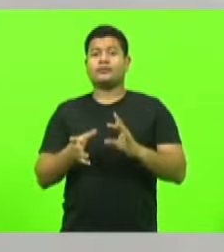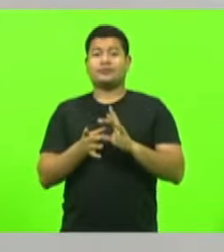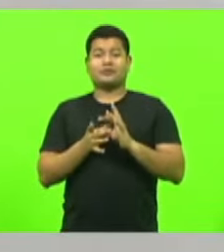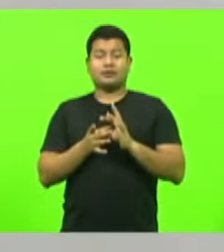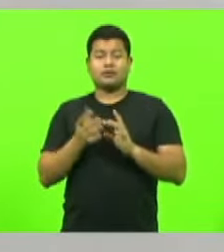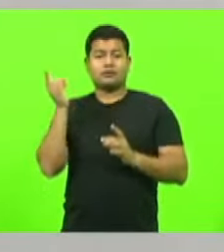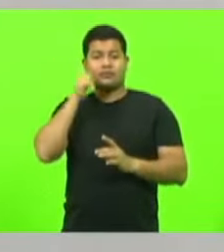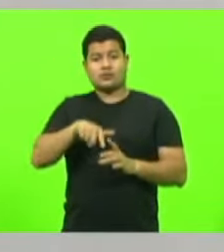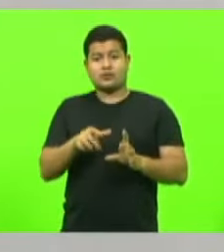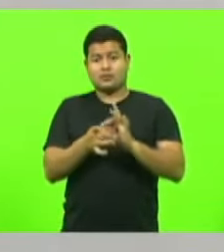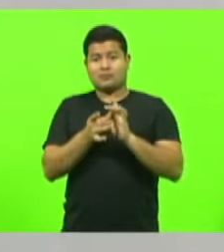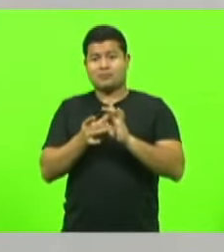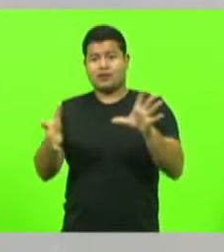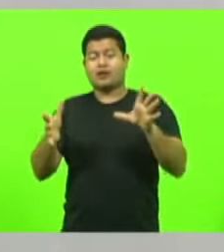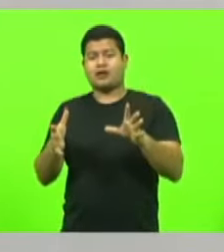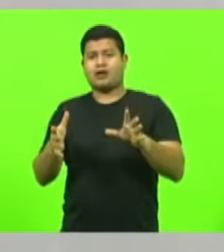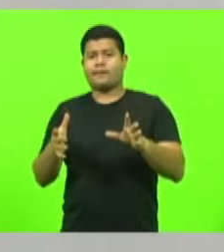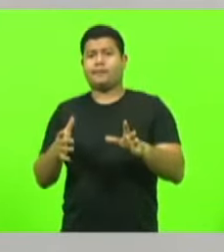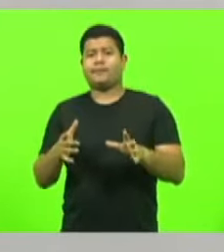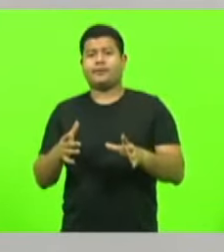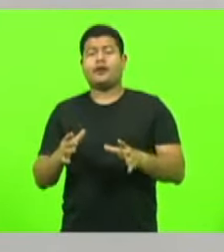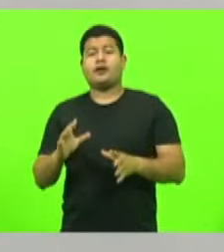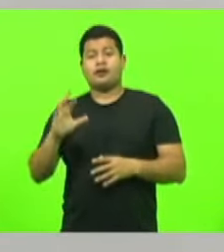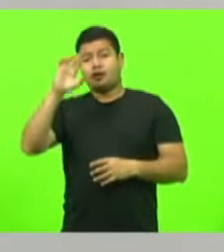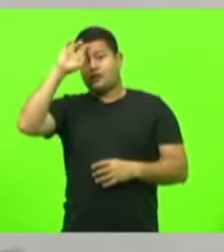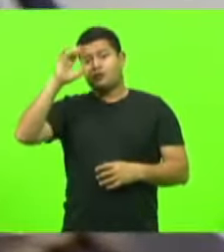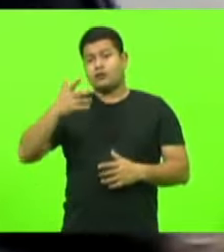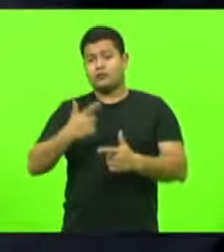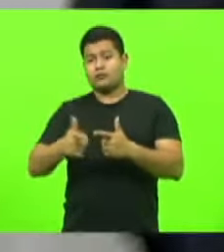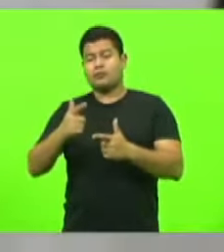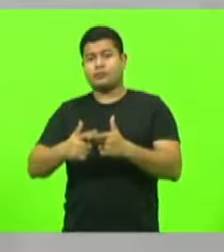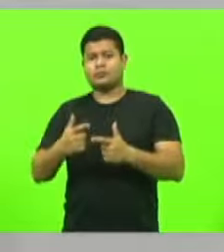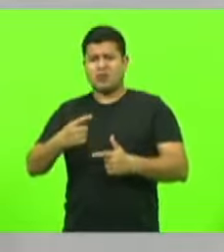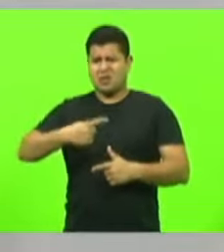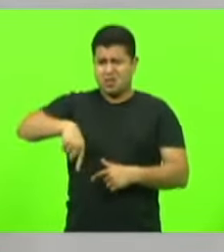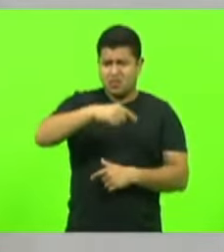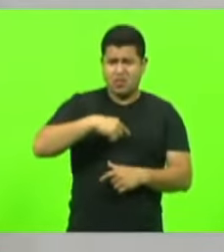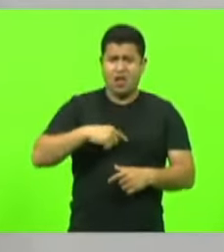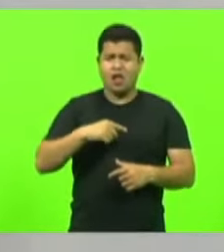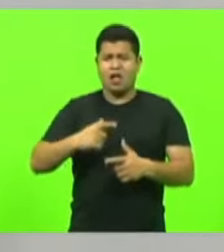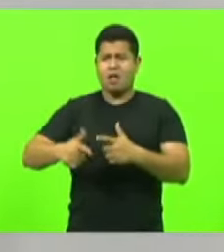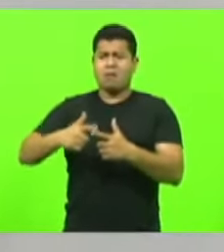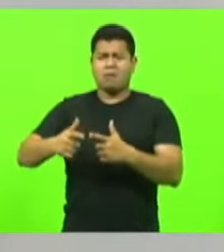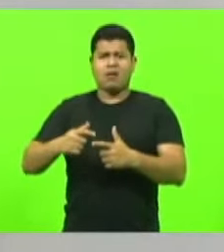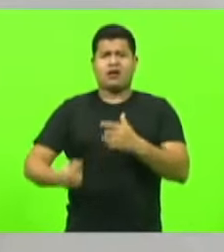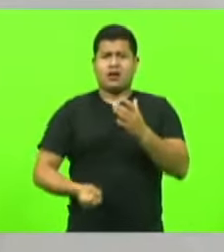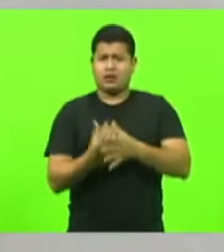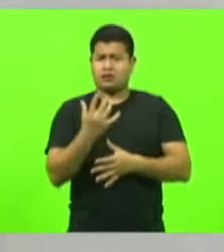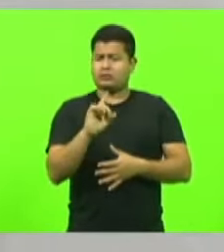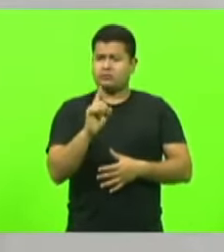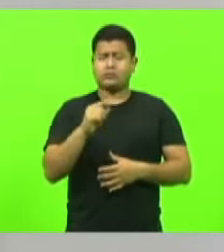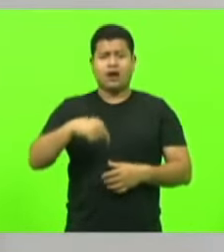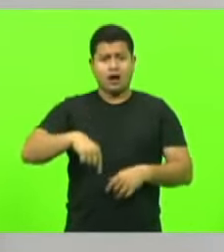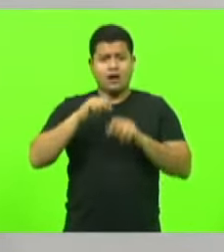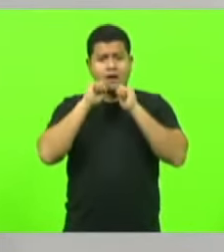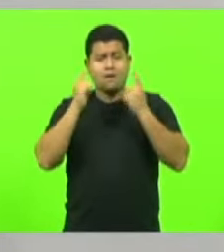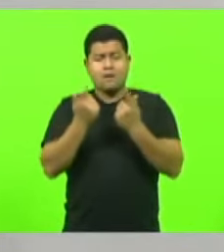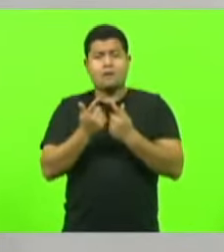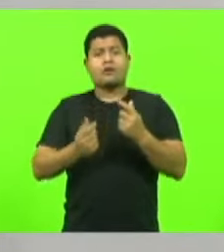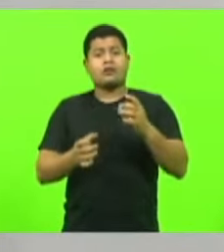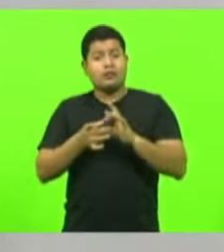que foi criado, não por nós. Nós liberamos o recurso. A Assembleia Legislativa liberou